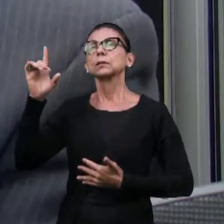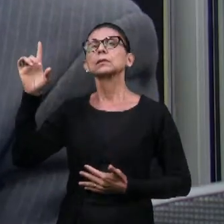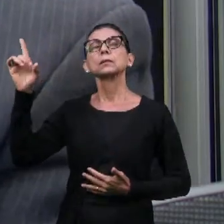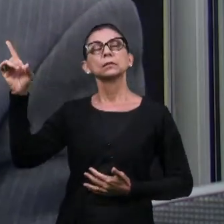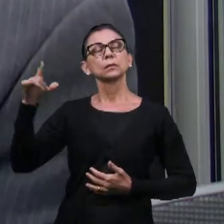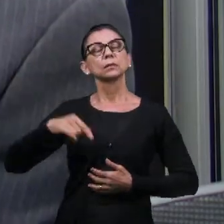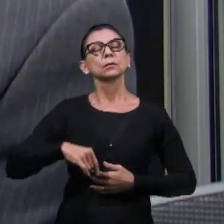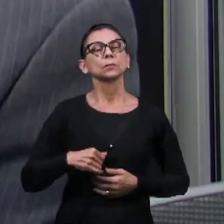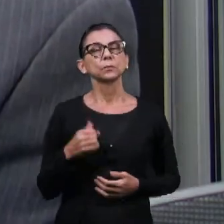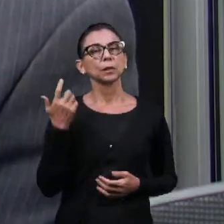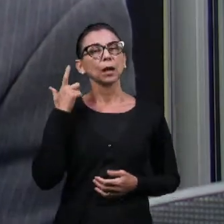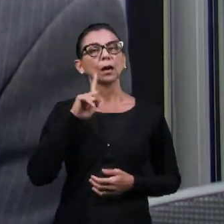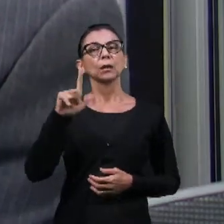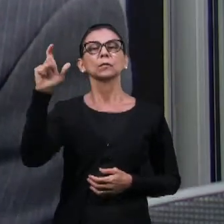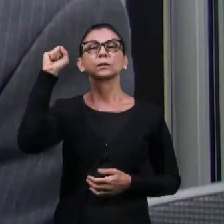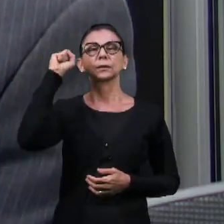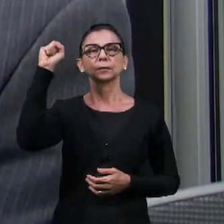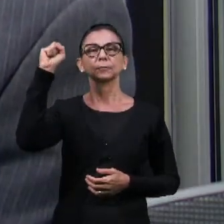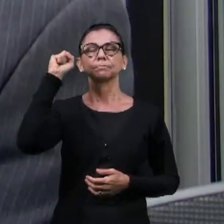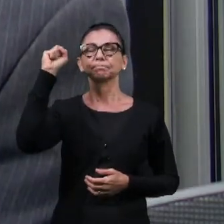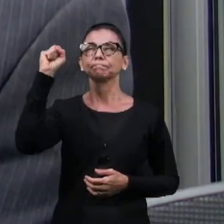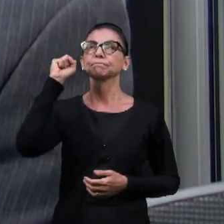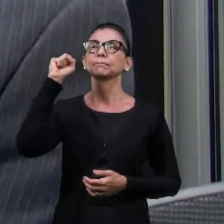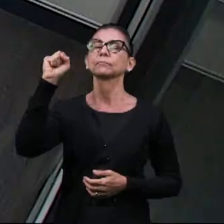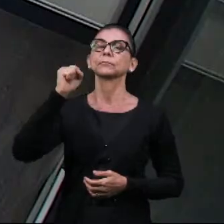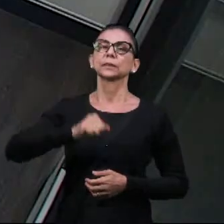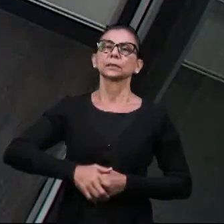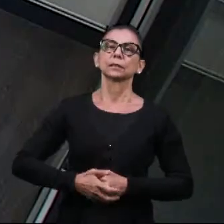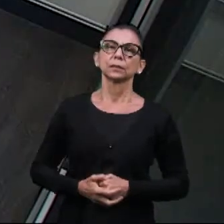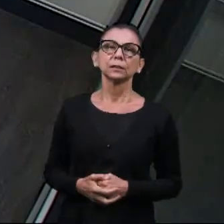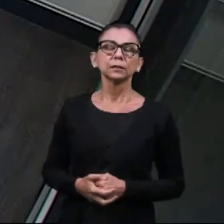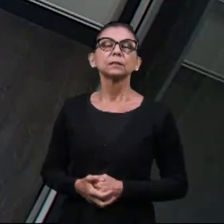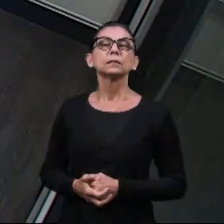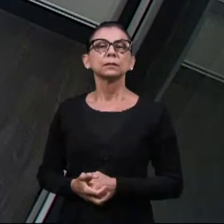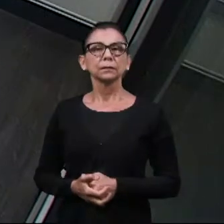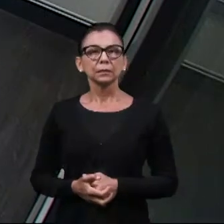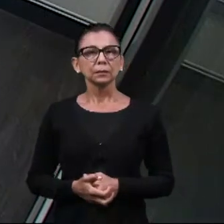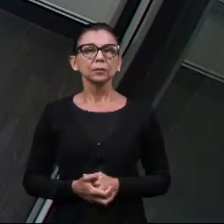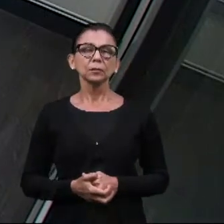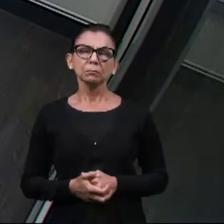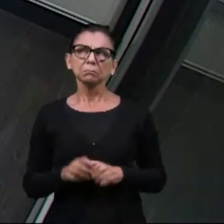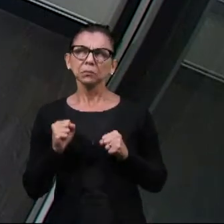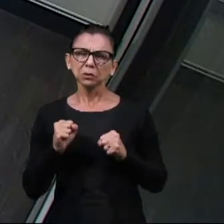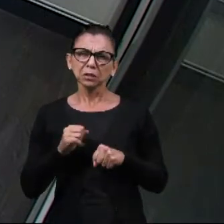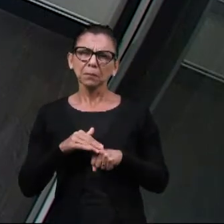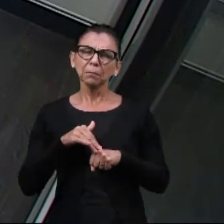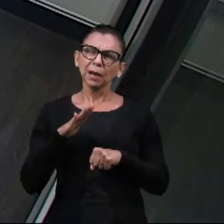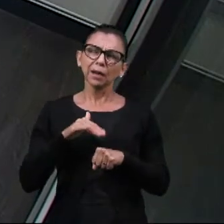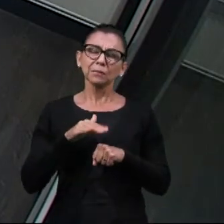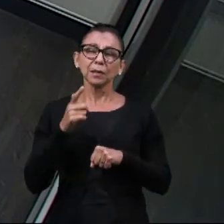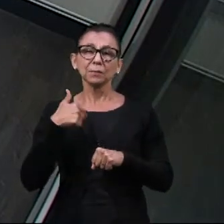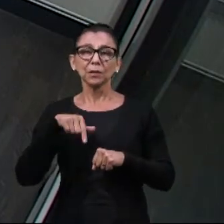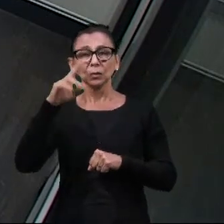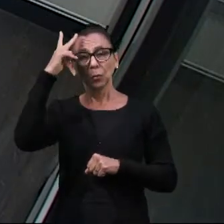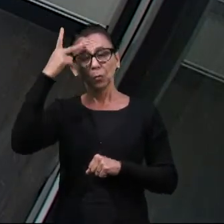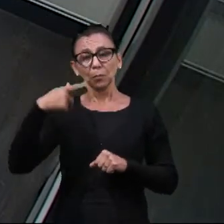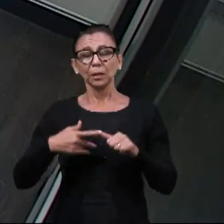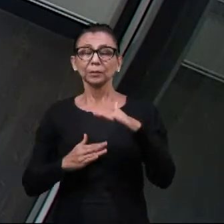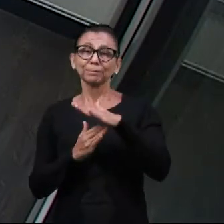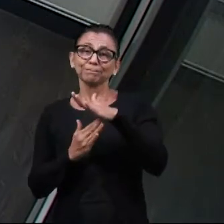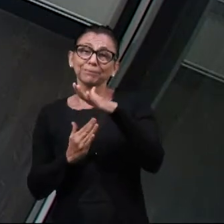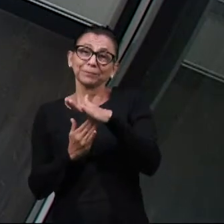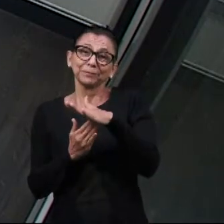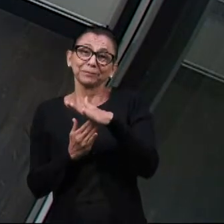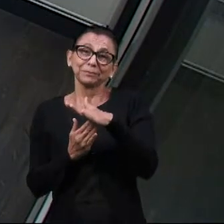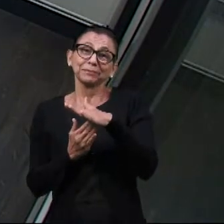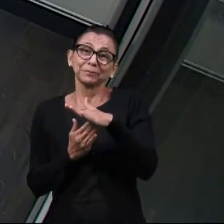trabalho foi feito, né? Poderíamos alcançar mais, mas o nosso limite humano nas nossas mãos são poucas, né?